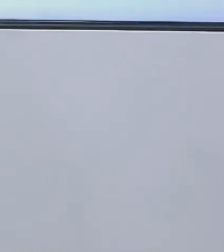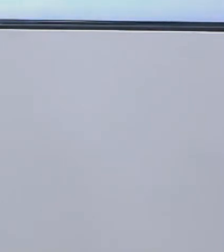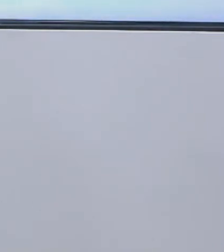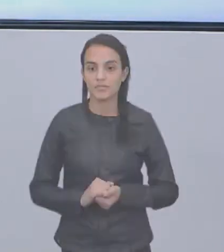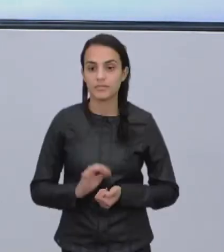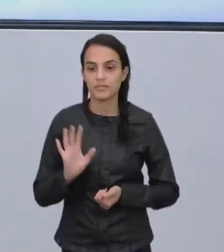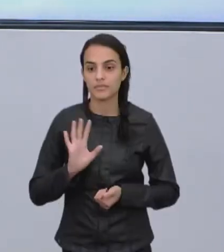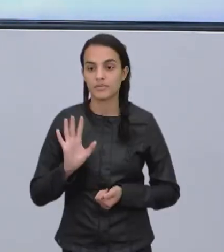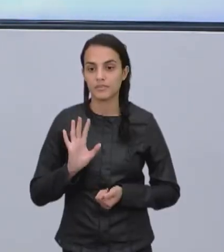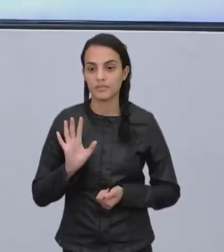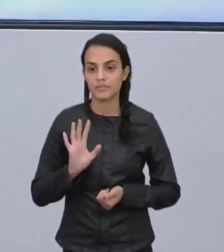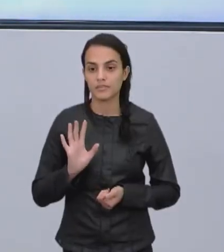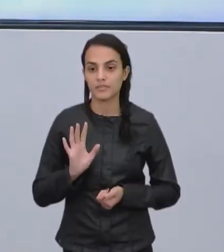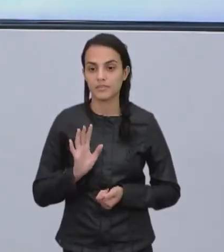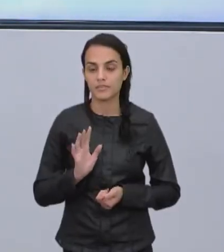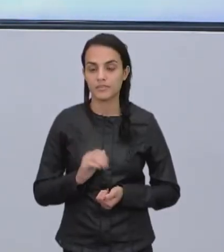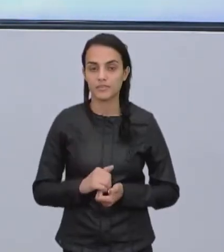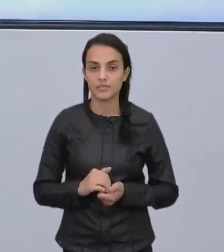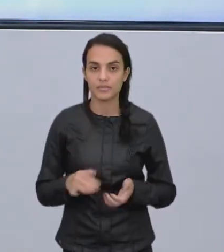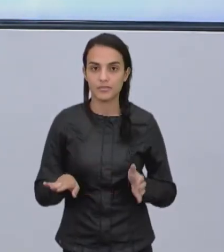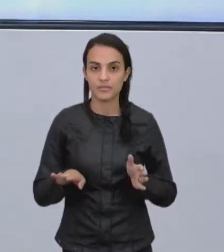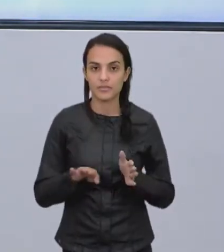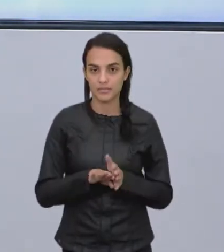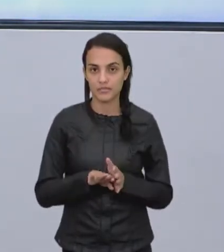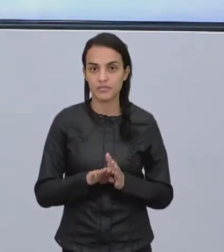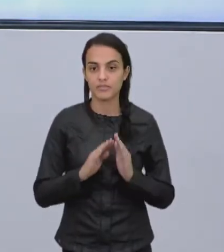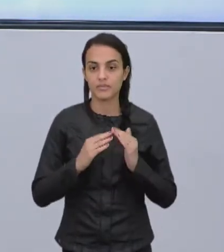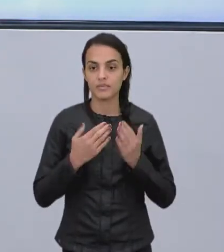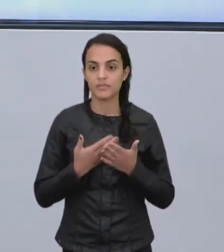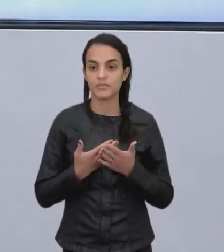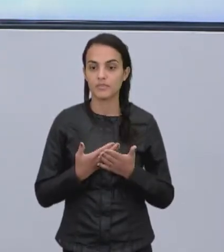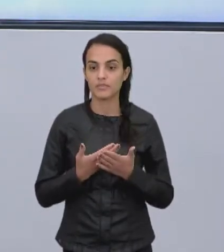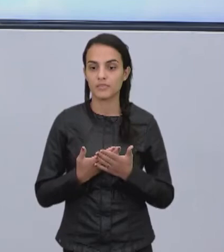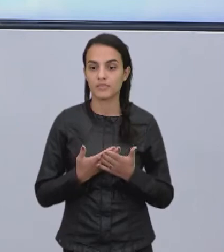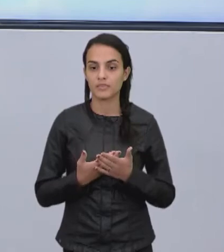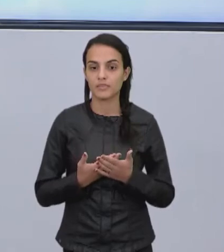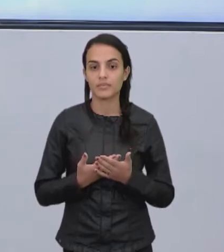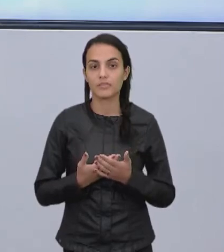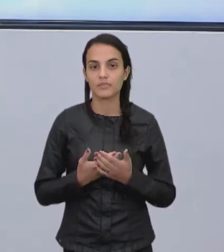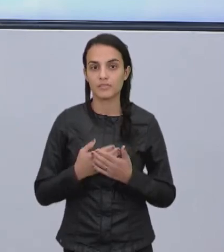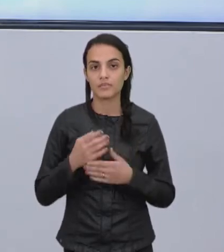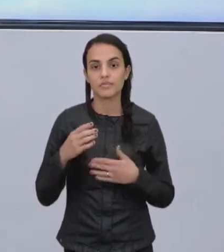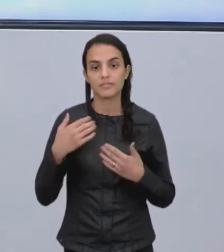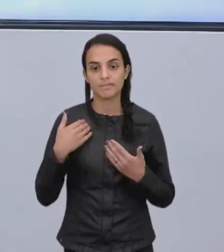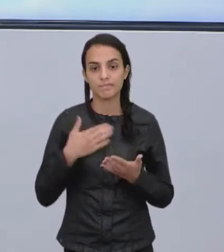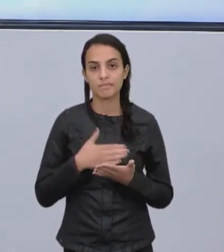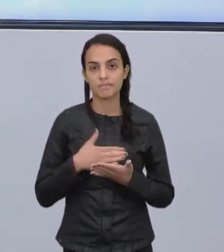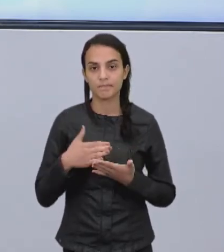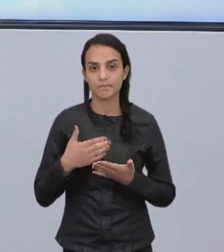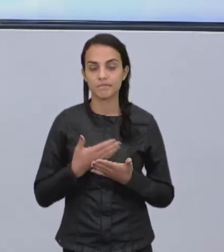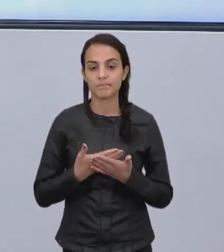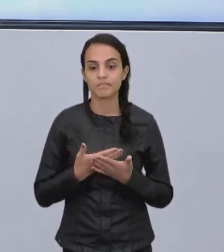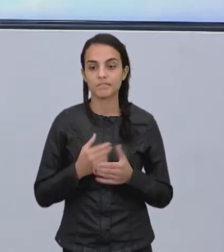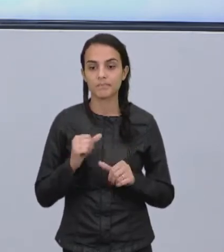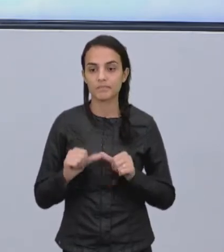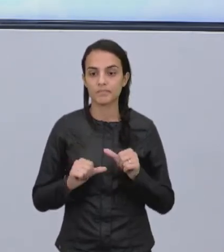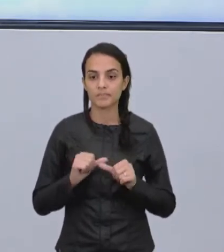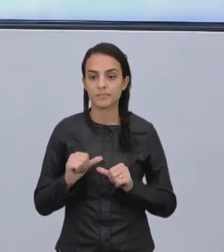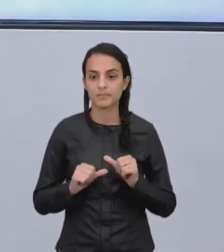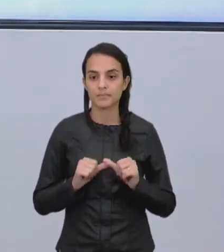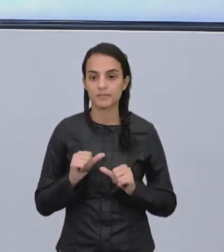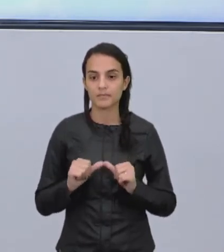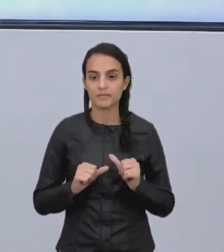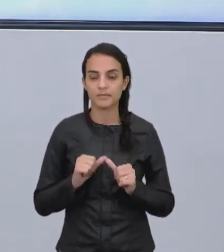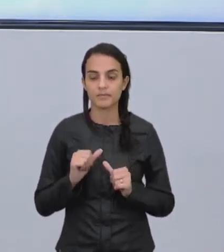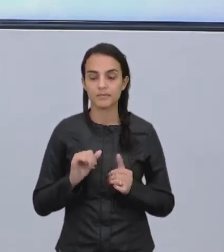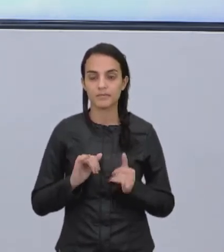Oi, gente, que bom que vocês chegaram aqui para nossa aula. Isso mesmo, ouça o sinal da nossa entrada, vamos começar a nossa aula de transformação de matéria